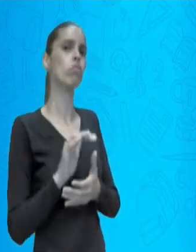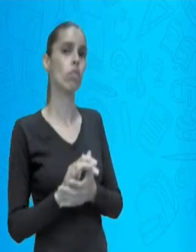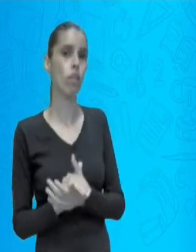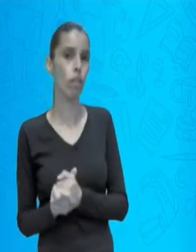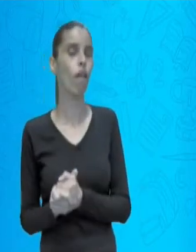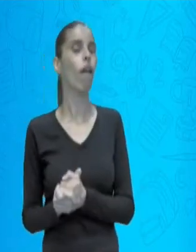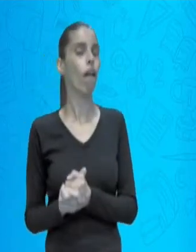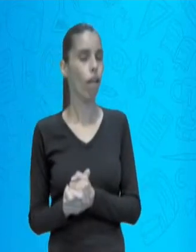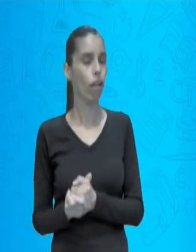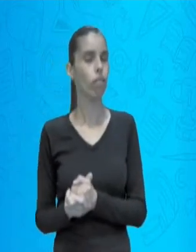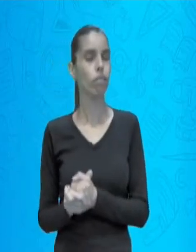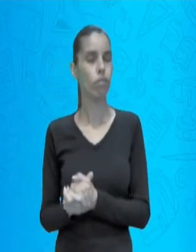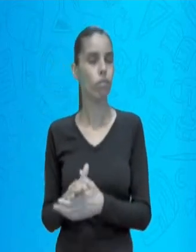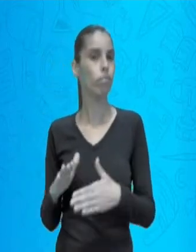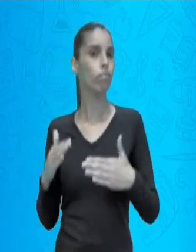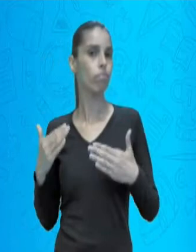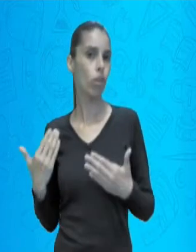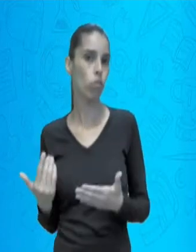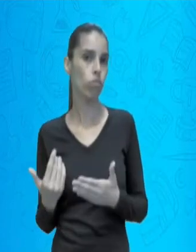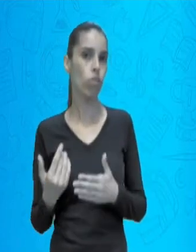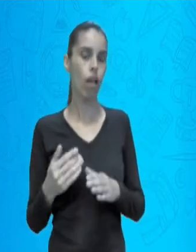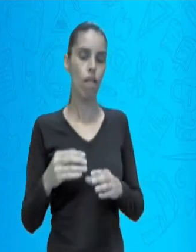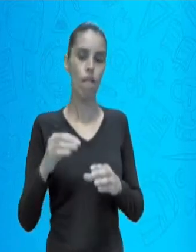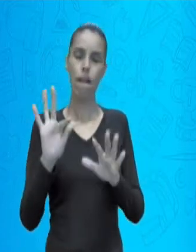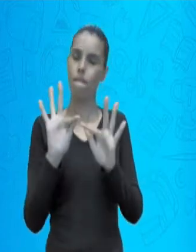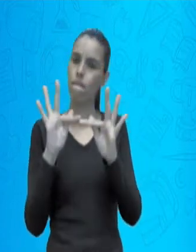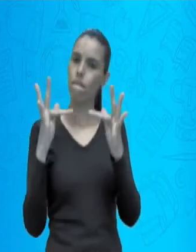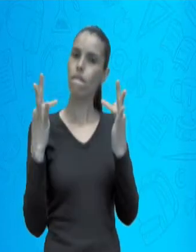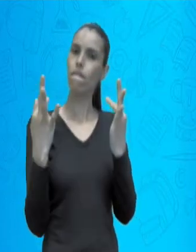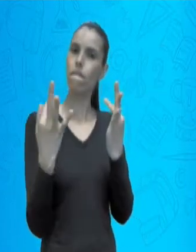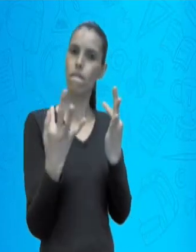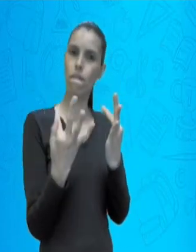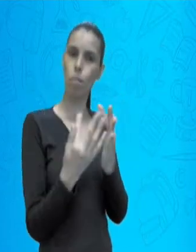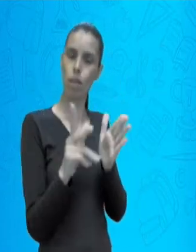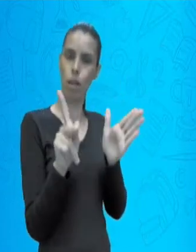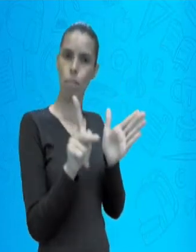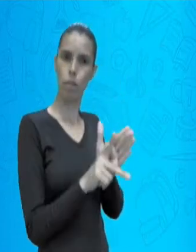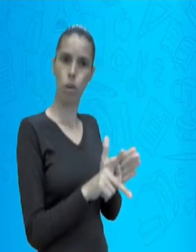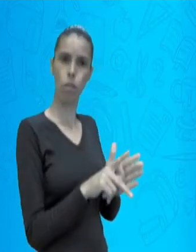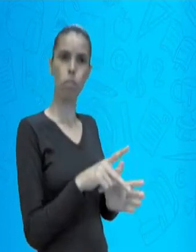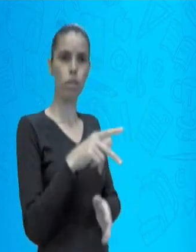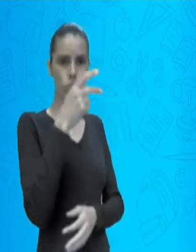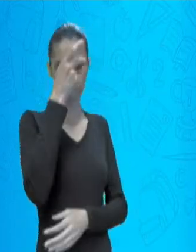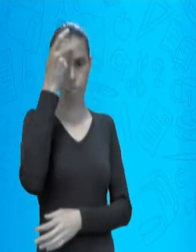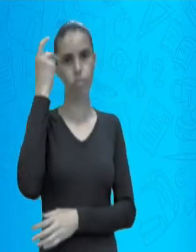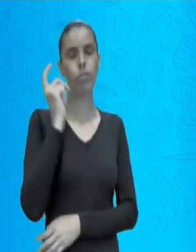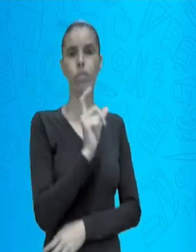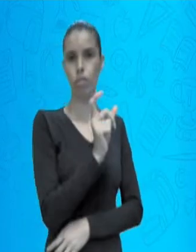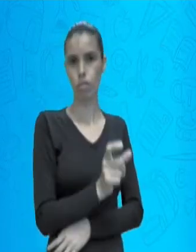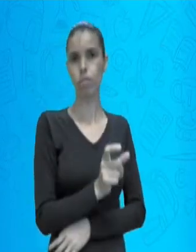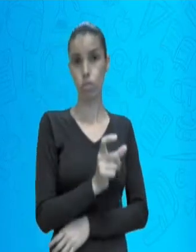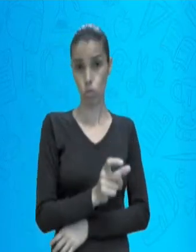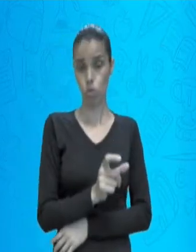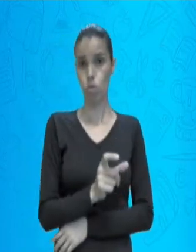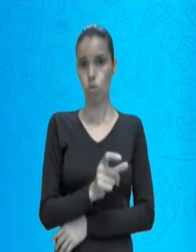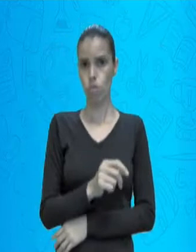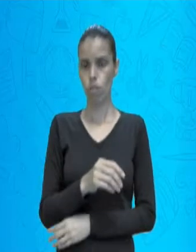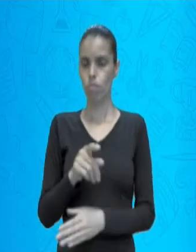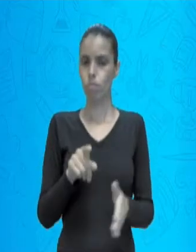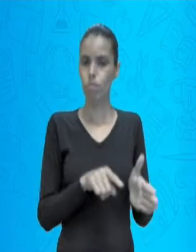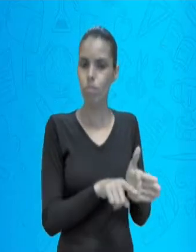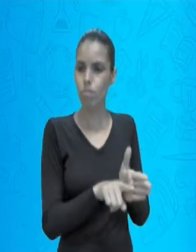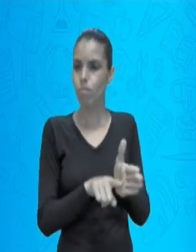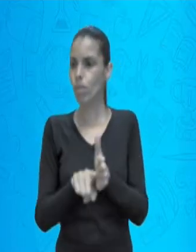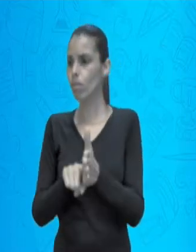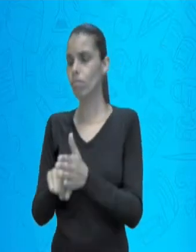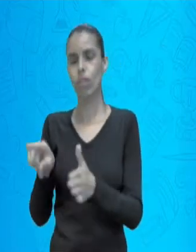amigos íntimos mesmo, e até mesmo a própria pessoa, caso ela esteja